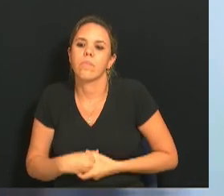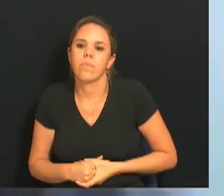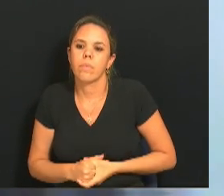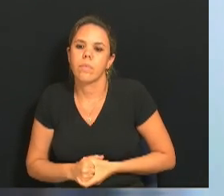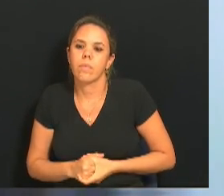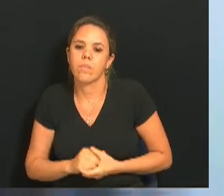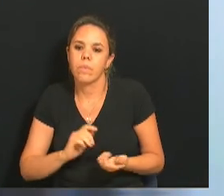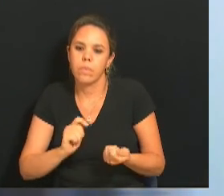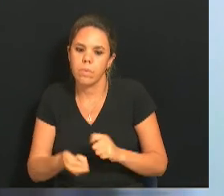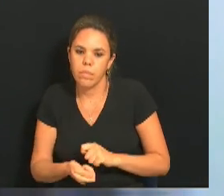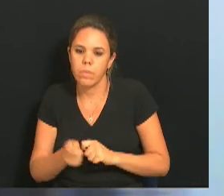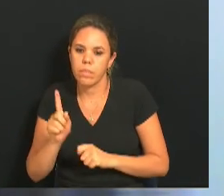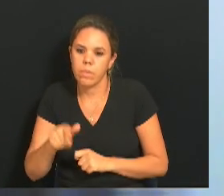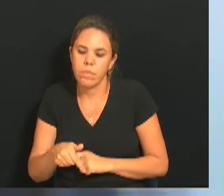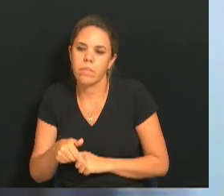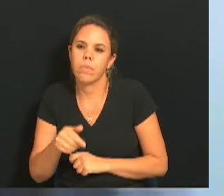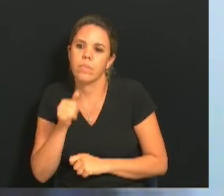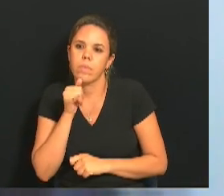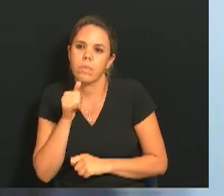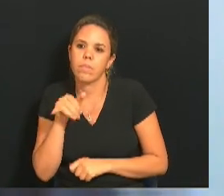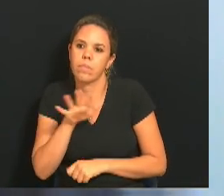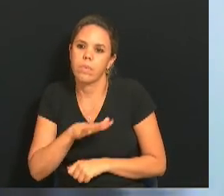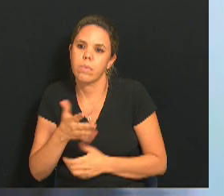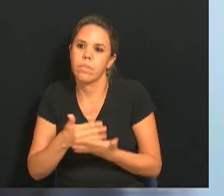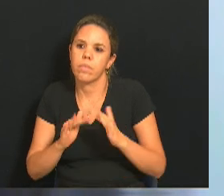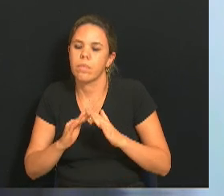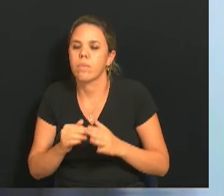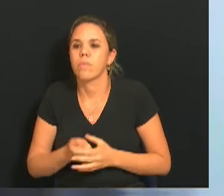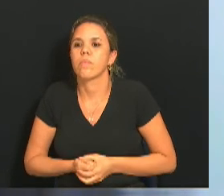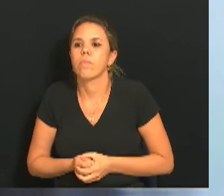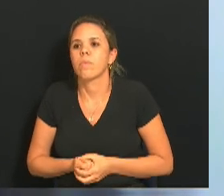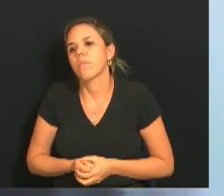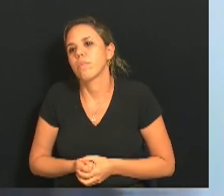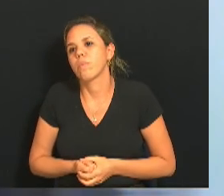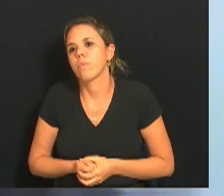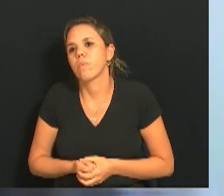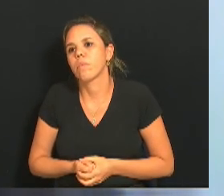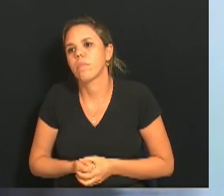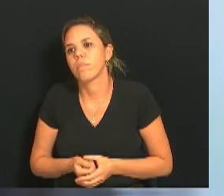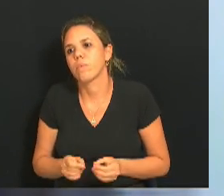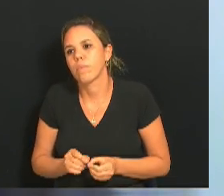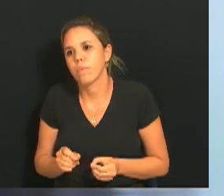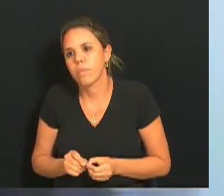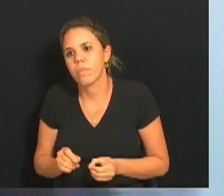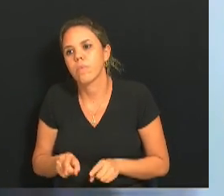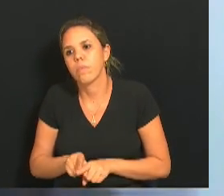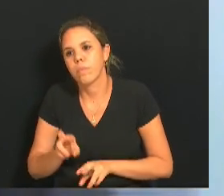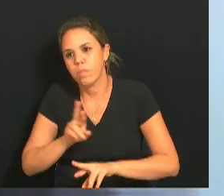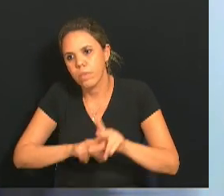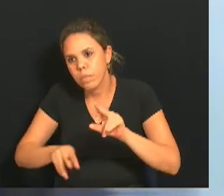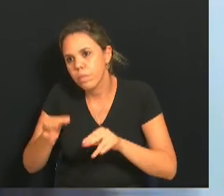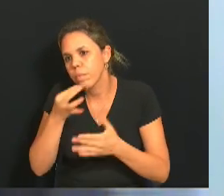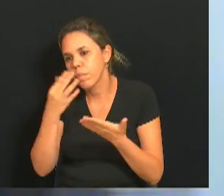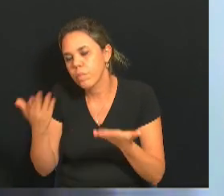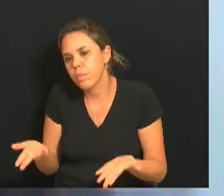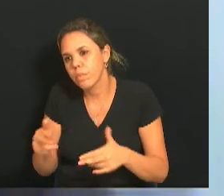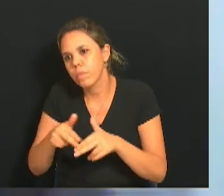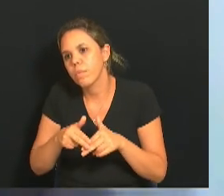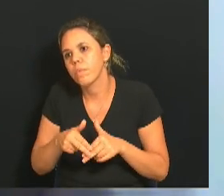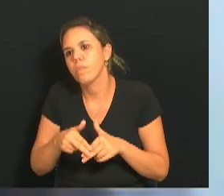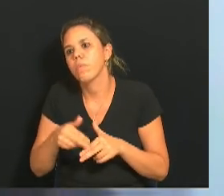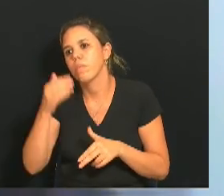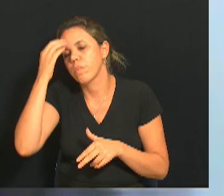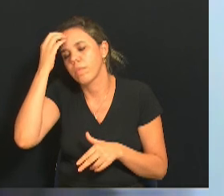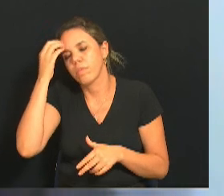adequado que isso fosse feito no ambiente escolar, porque teria que se dar tratamento, então, para as diversas opiniões, justamente o que o requerimento